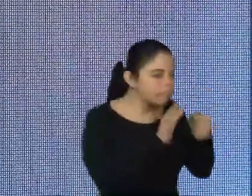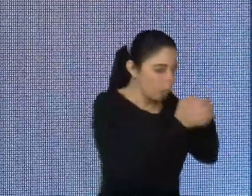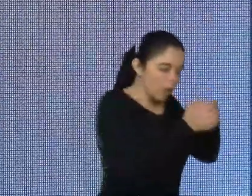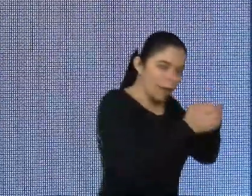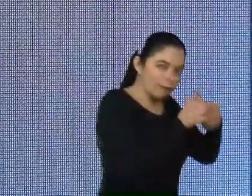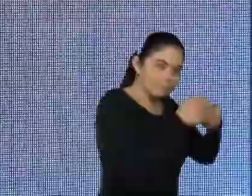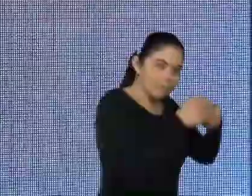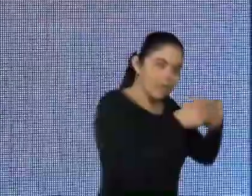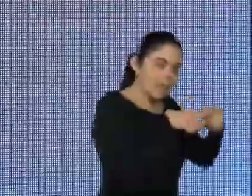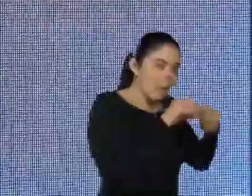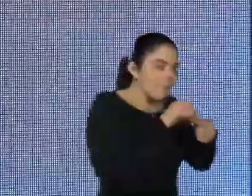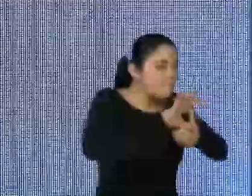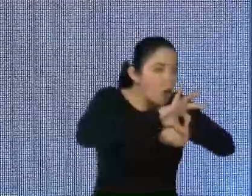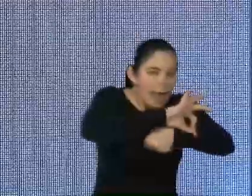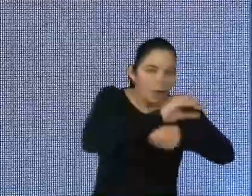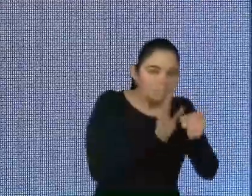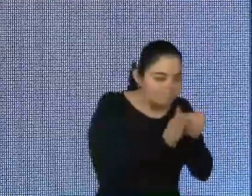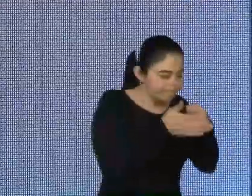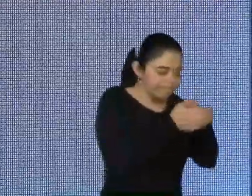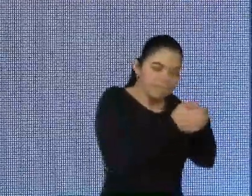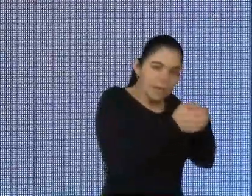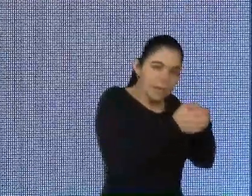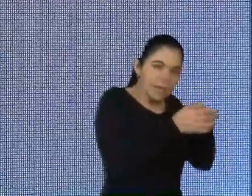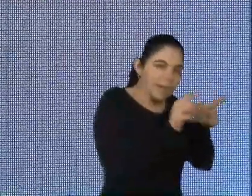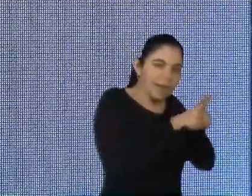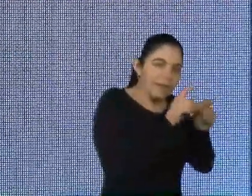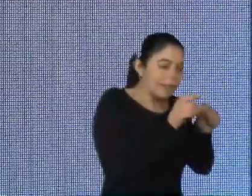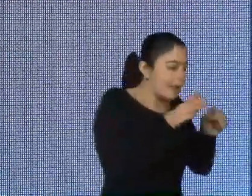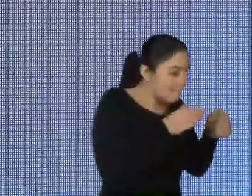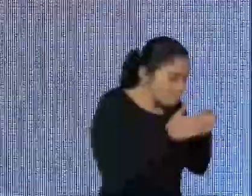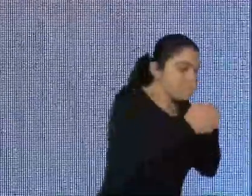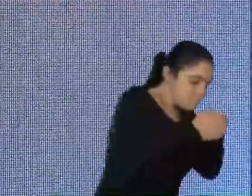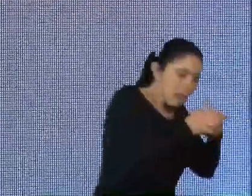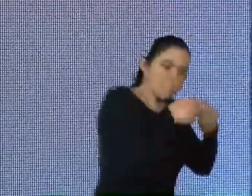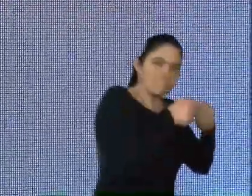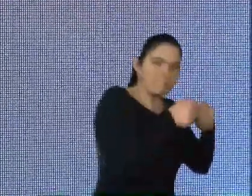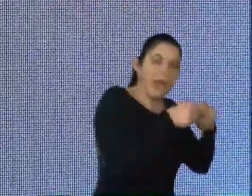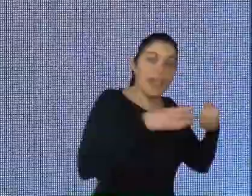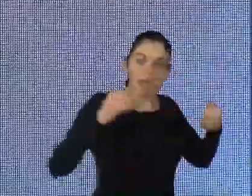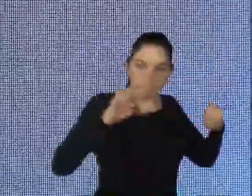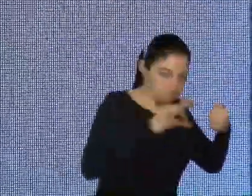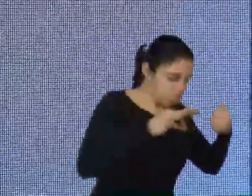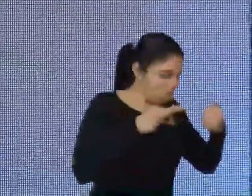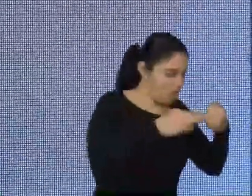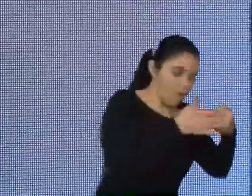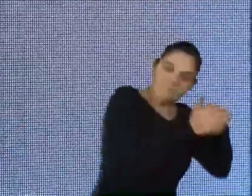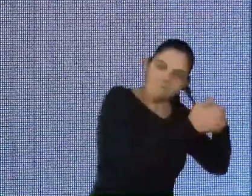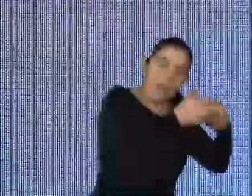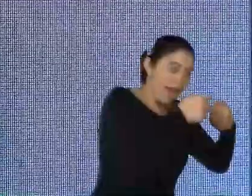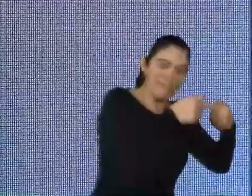uma molécula que fica dentro do nosso corpo que não faz bem. É como se fosse um ferro que